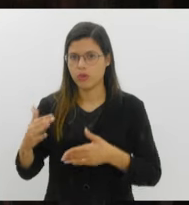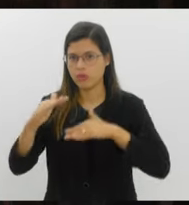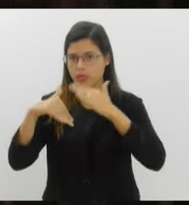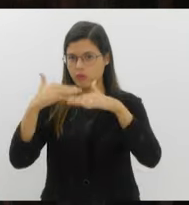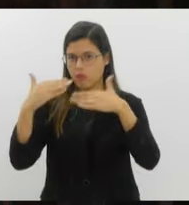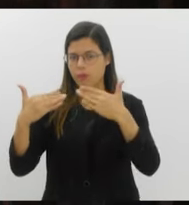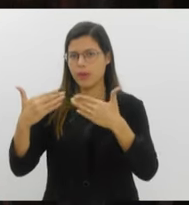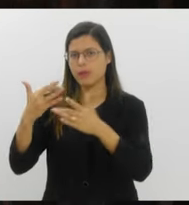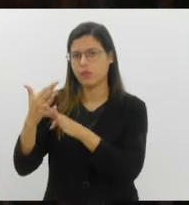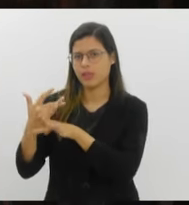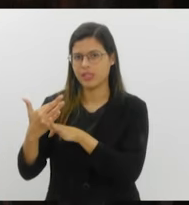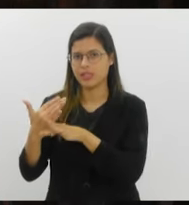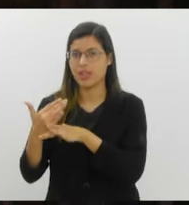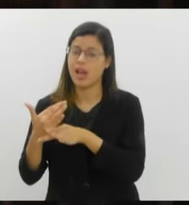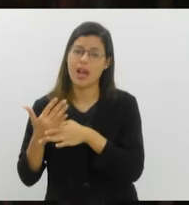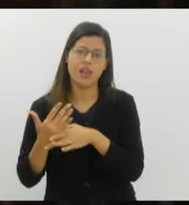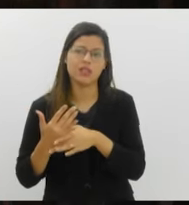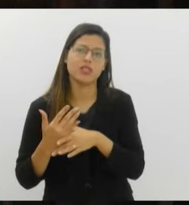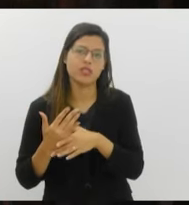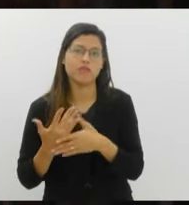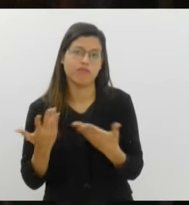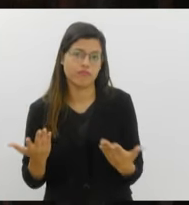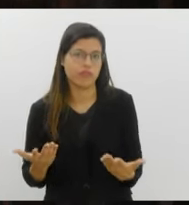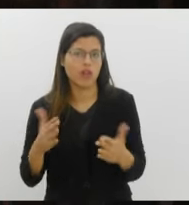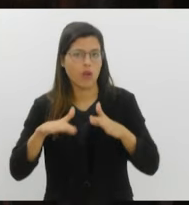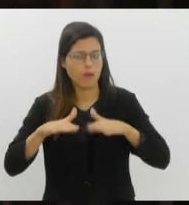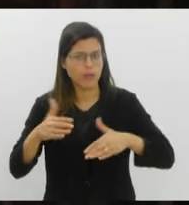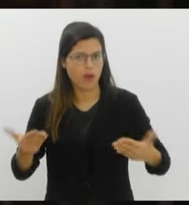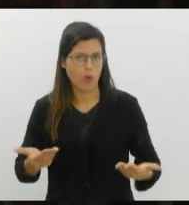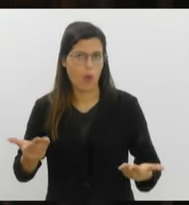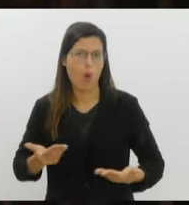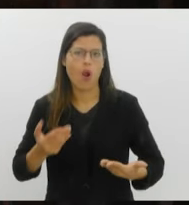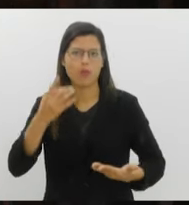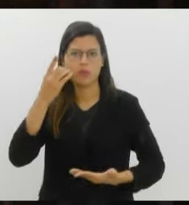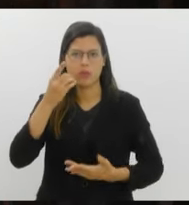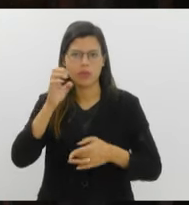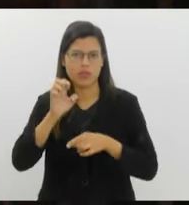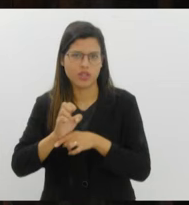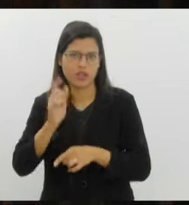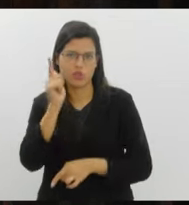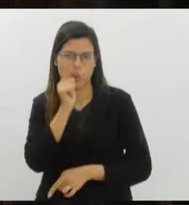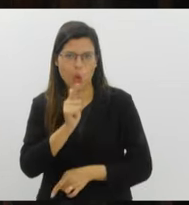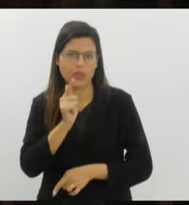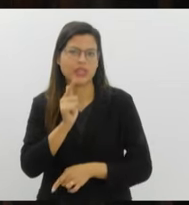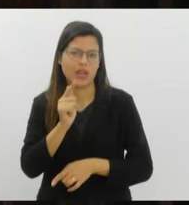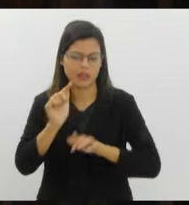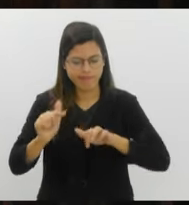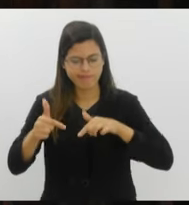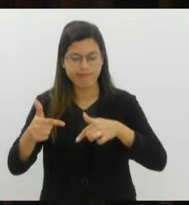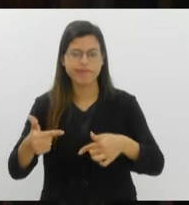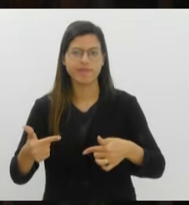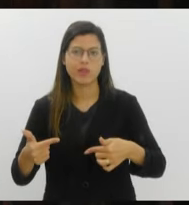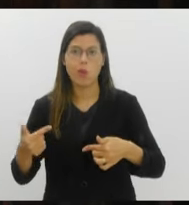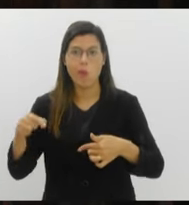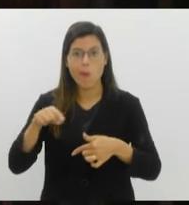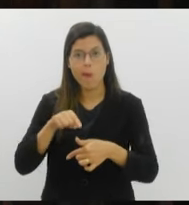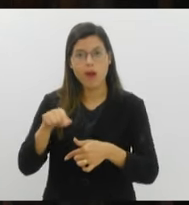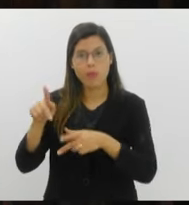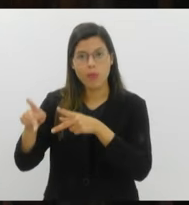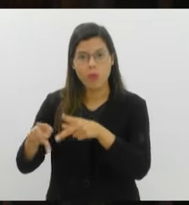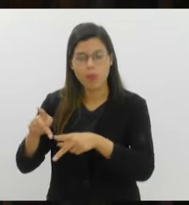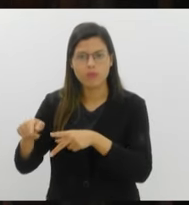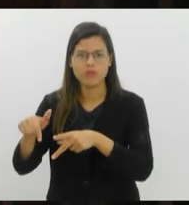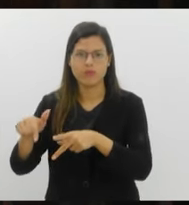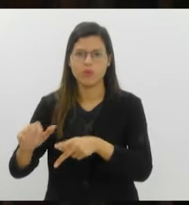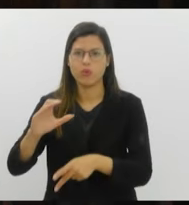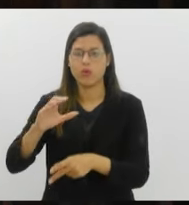cidades, e quem sabe agora a gente consegue, atuando como deputado estadual. Então é por eles, município Pombo Cordeiro,